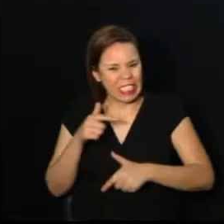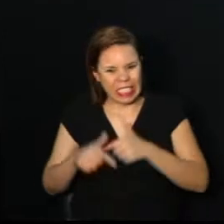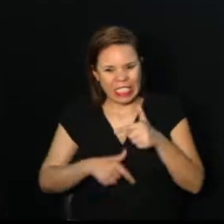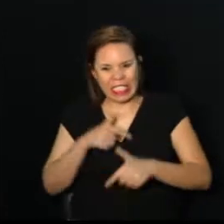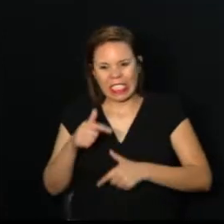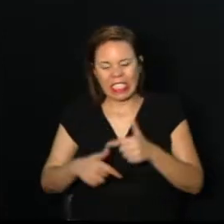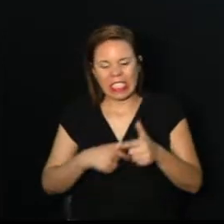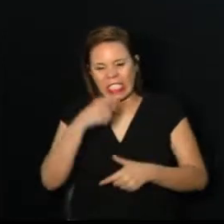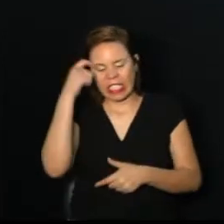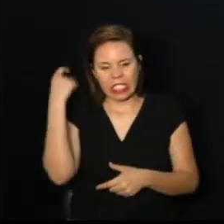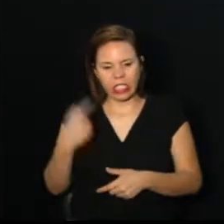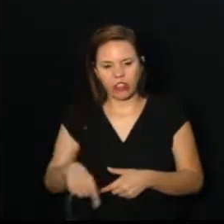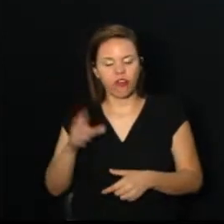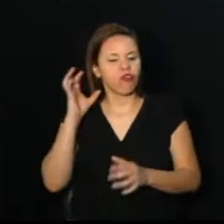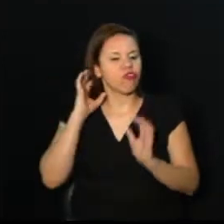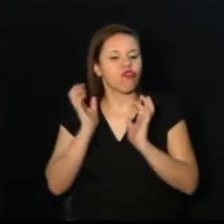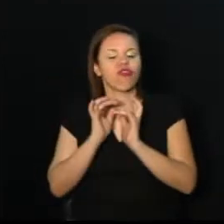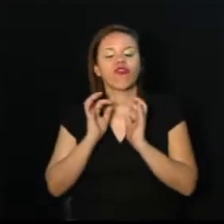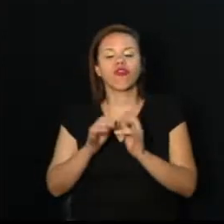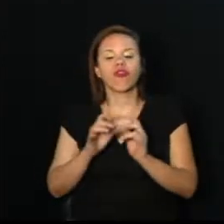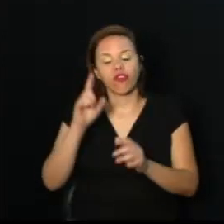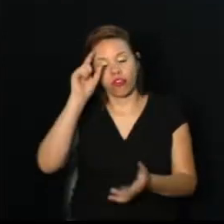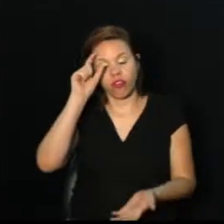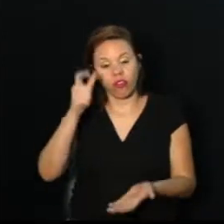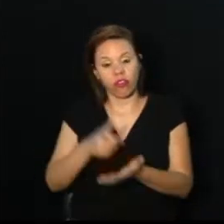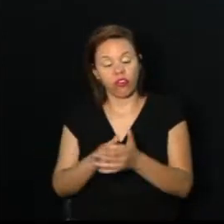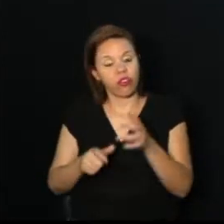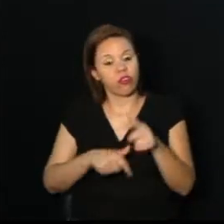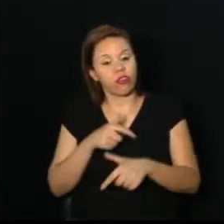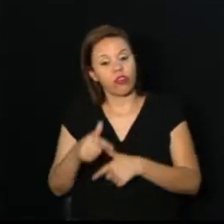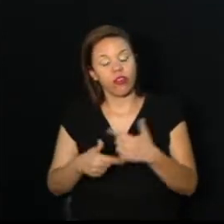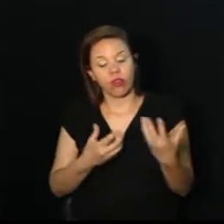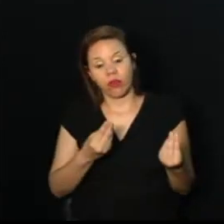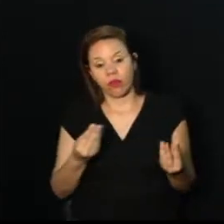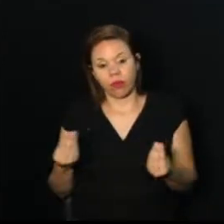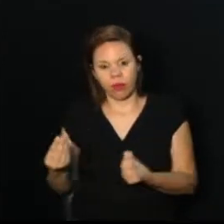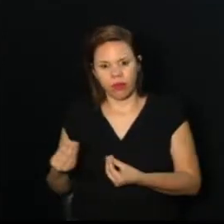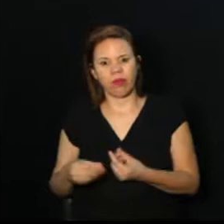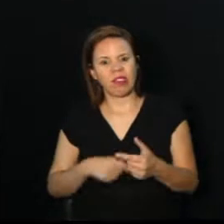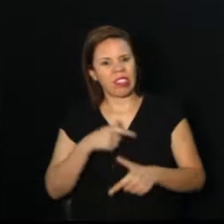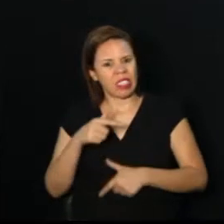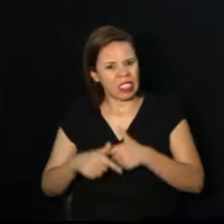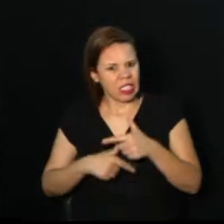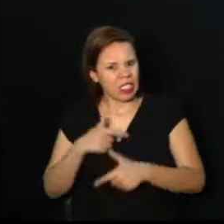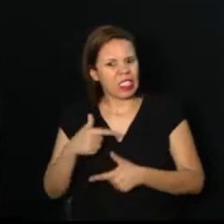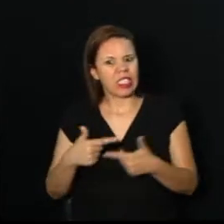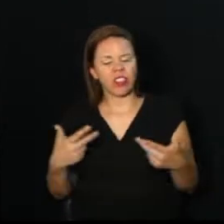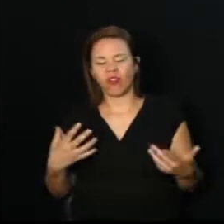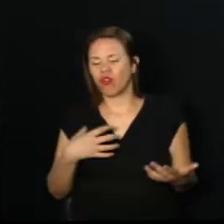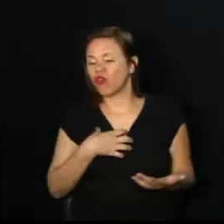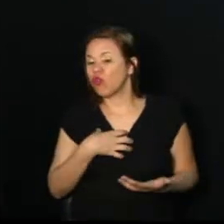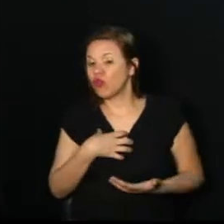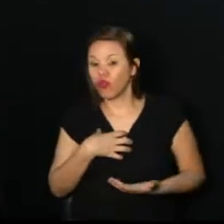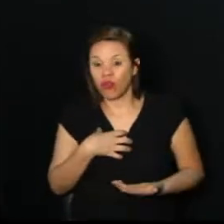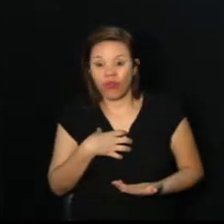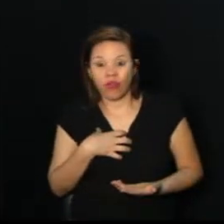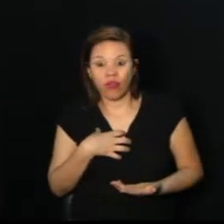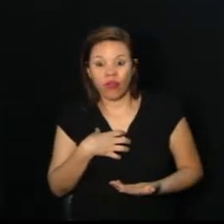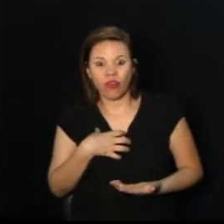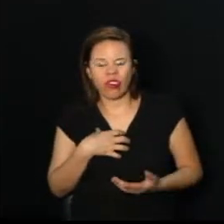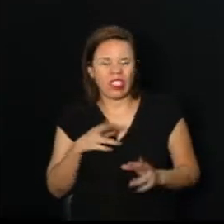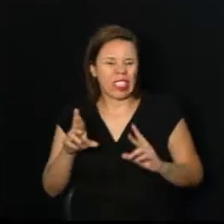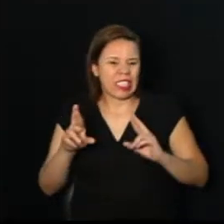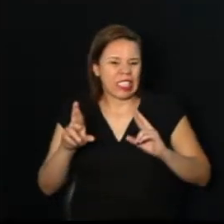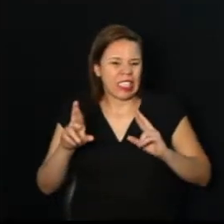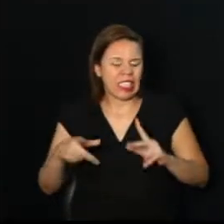trabalhosa. O cérebro do disléxico trabalha muito e trabalha de uma forma muito